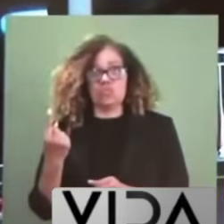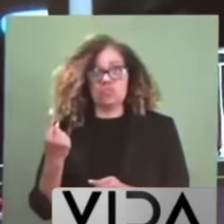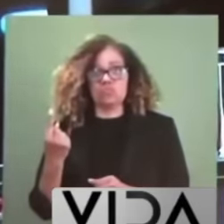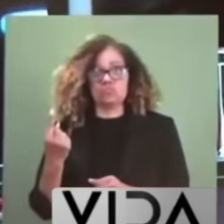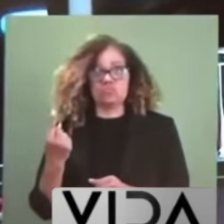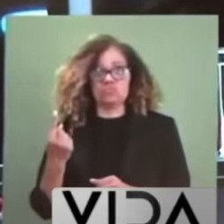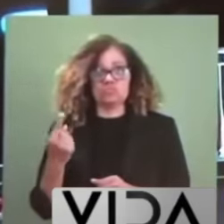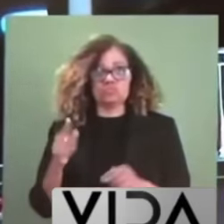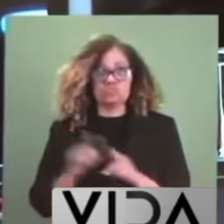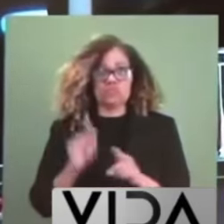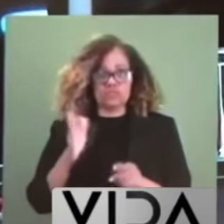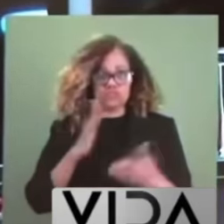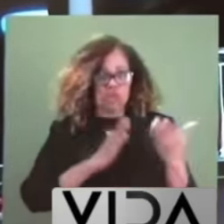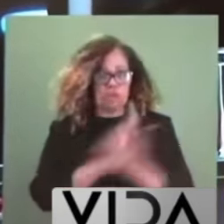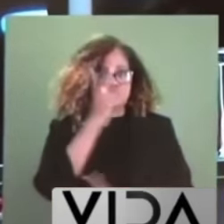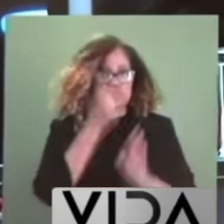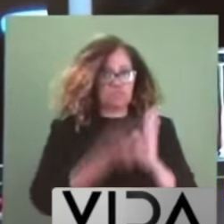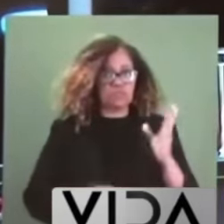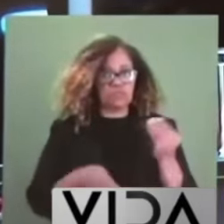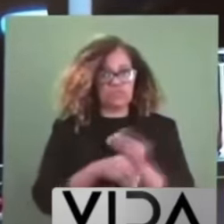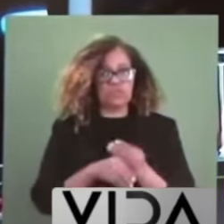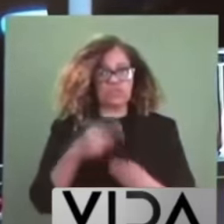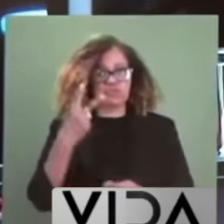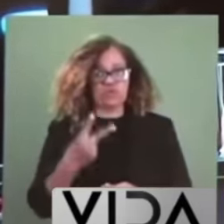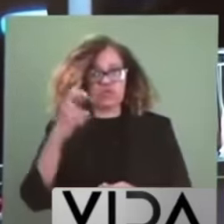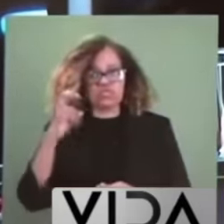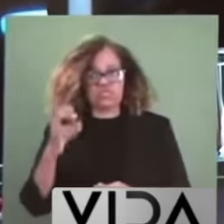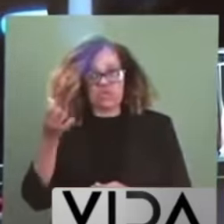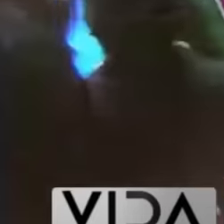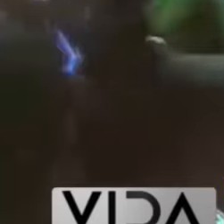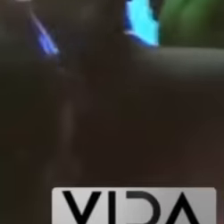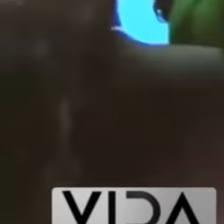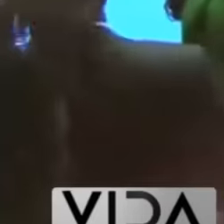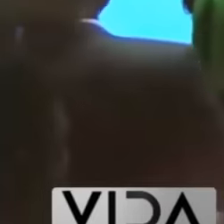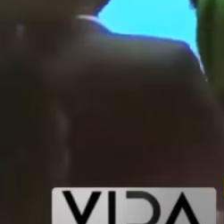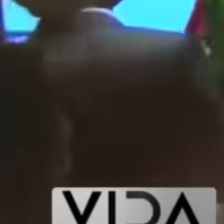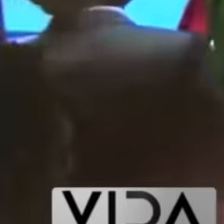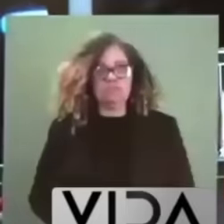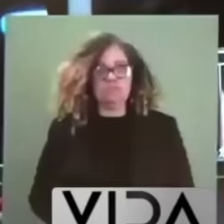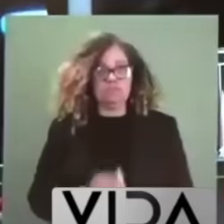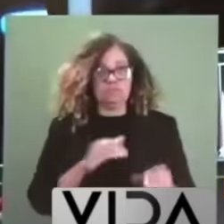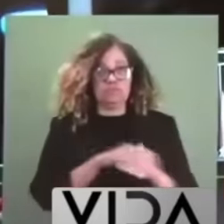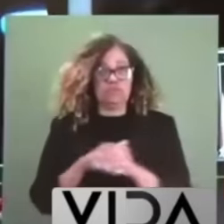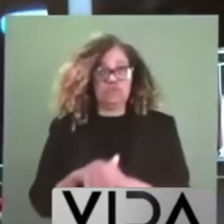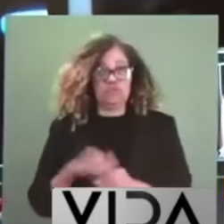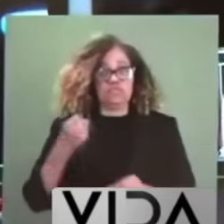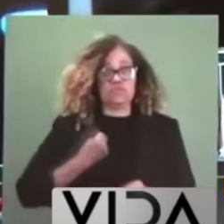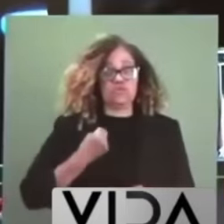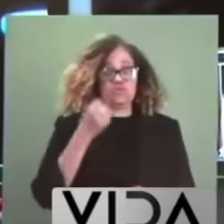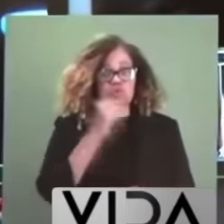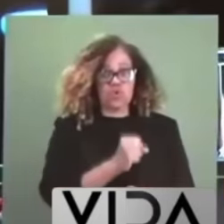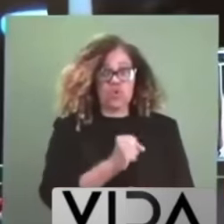Está aprovado o projeto com as emendas números 2 5 e 6 Parabéns aos 62 senadores